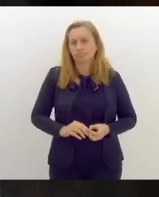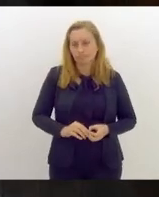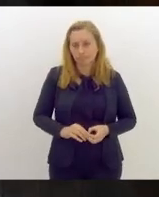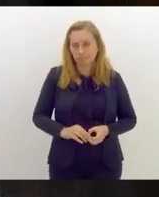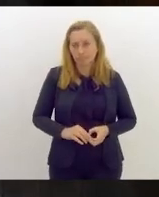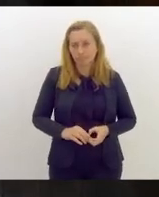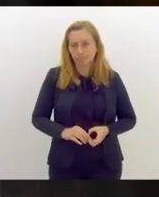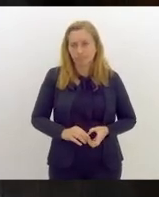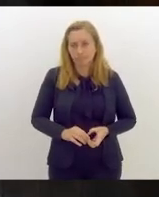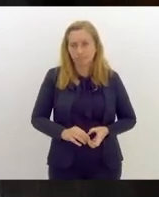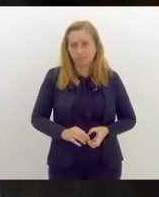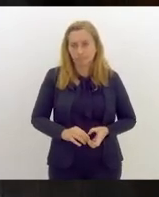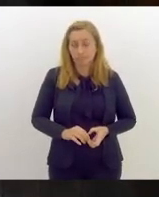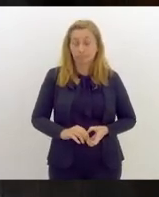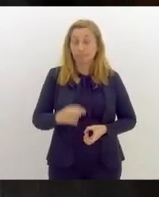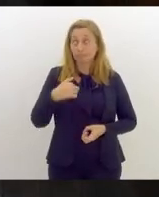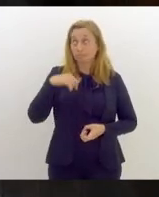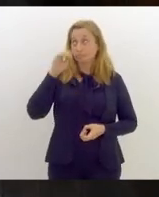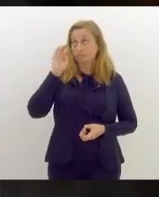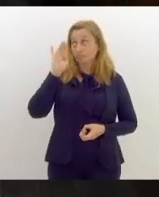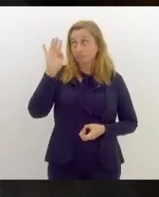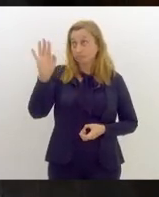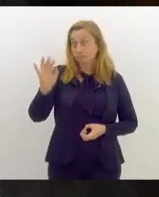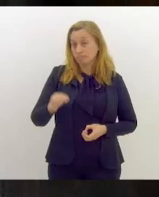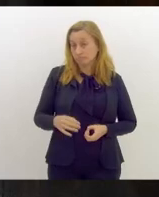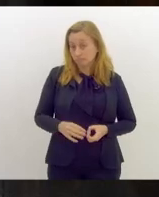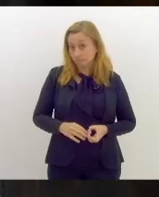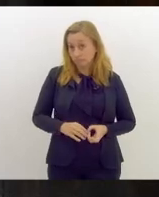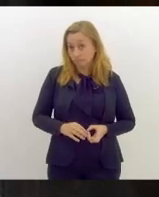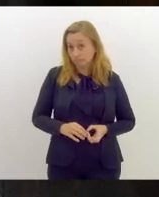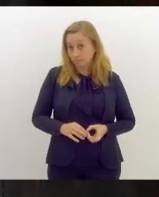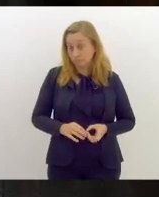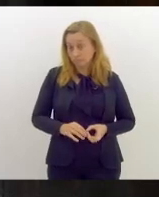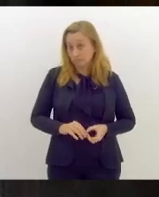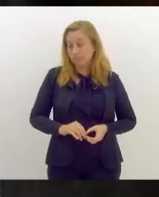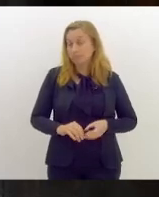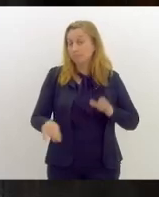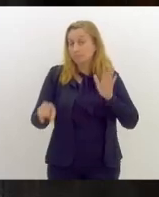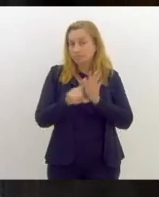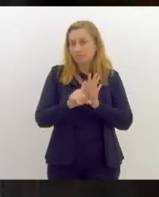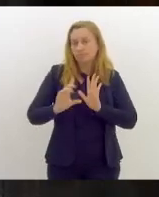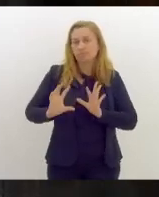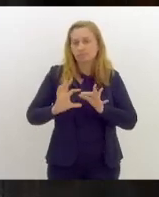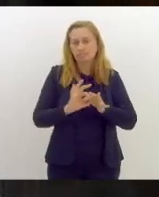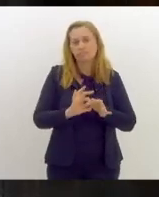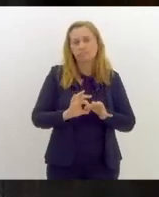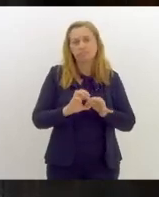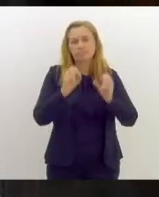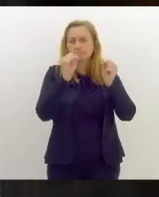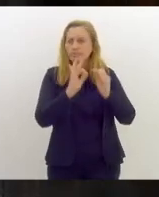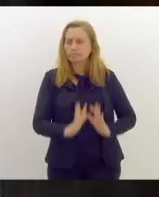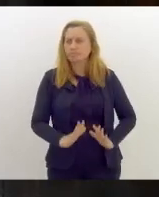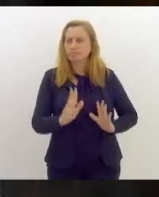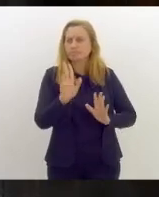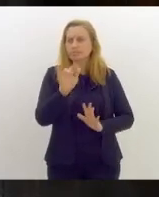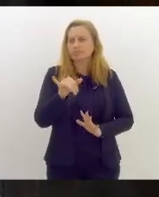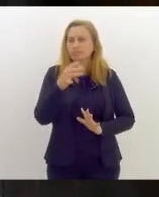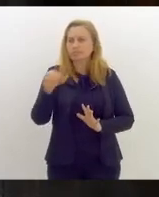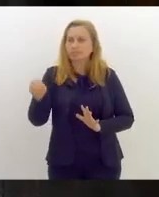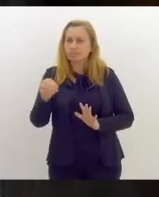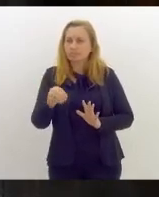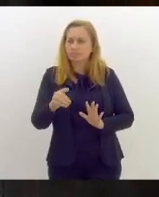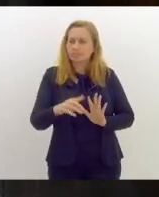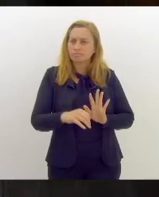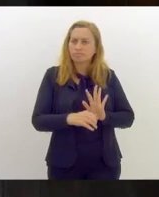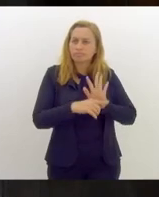aí eu imagino ah a lei complementar diz que a união vai compensar